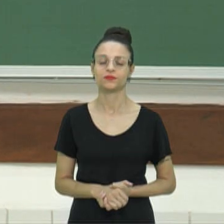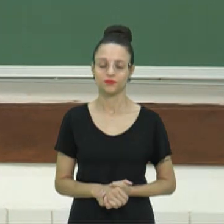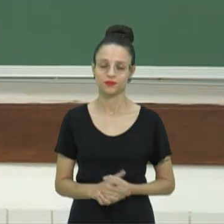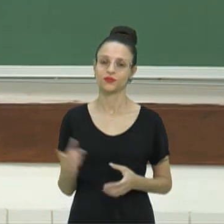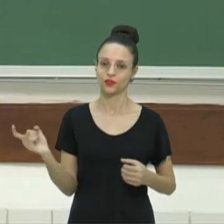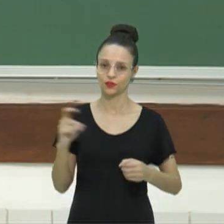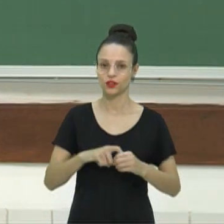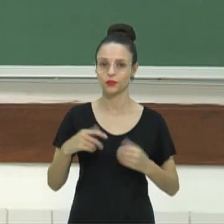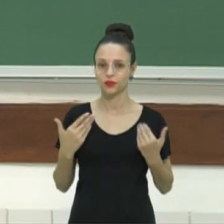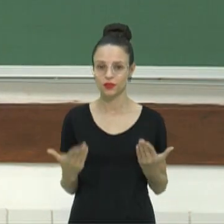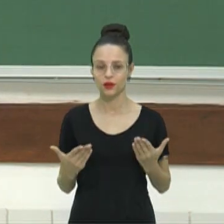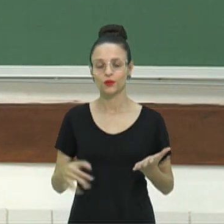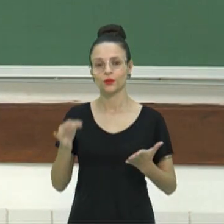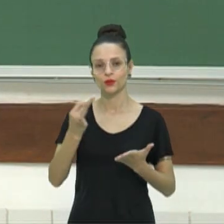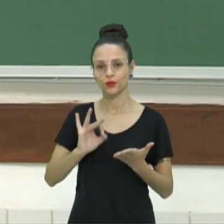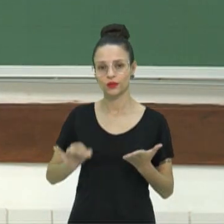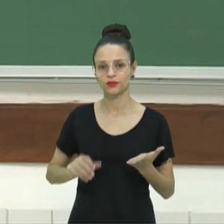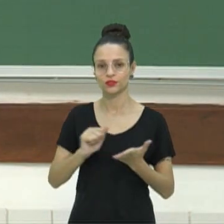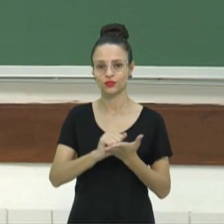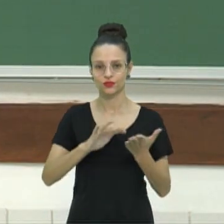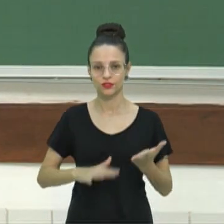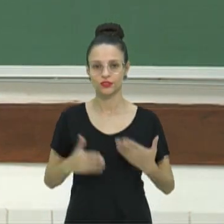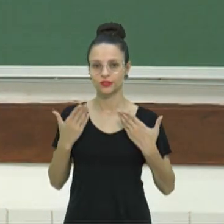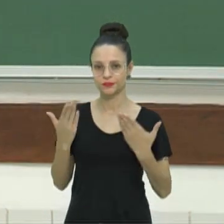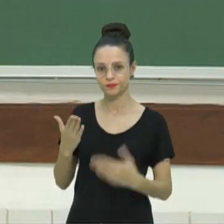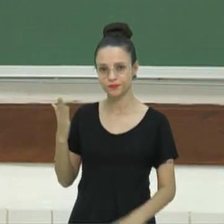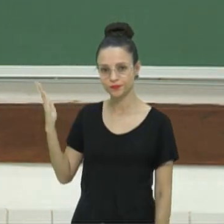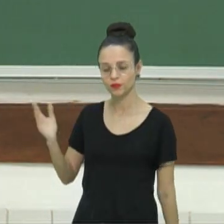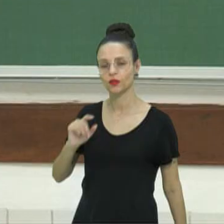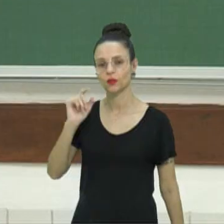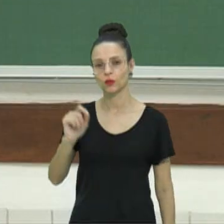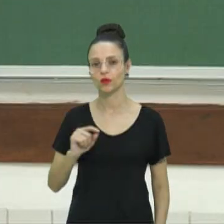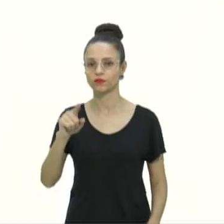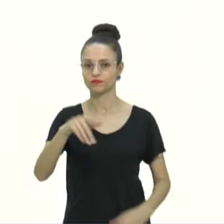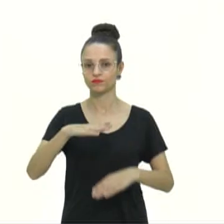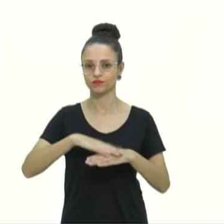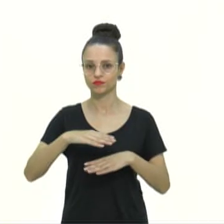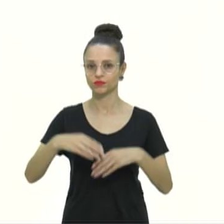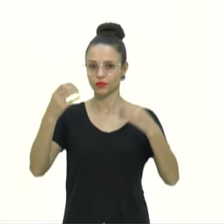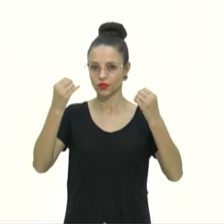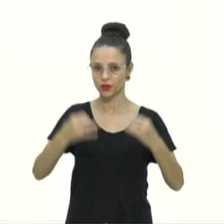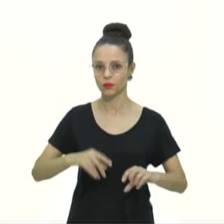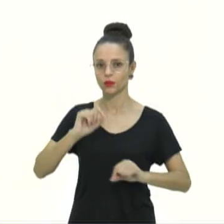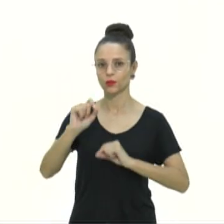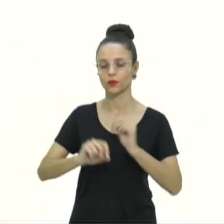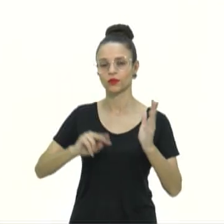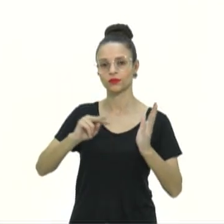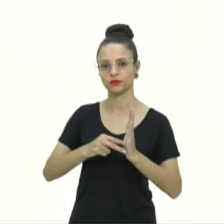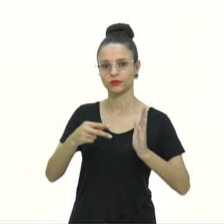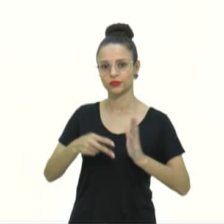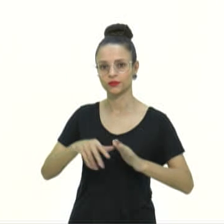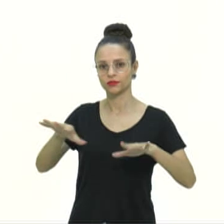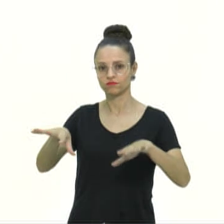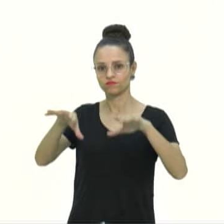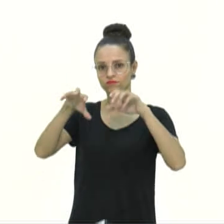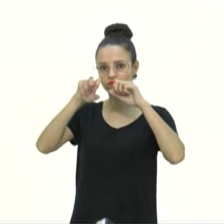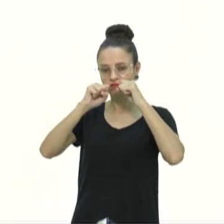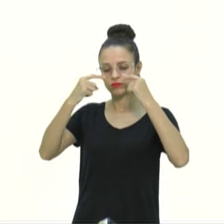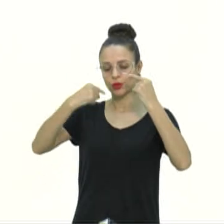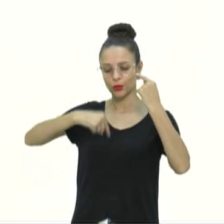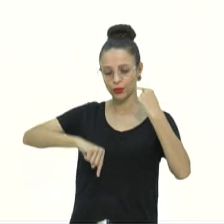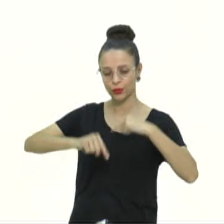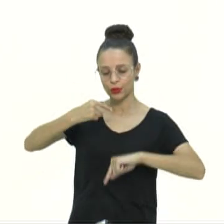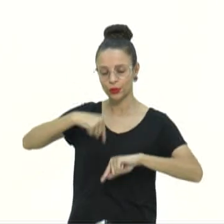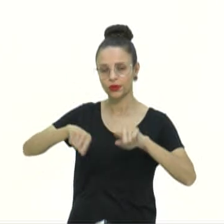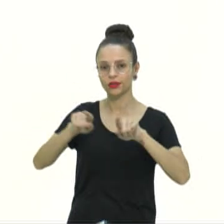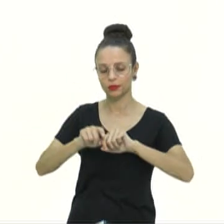Retornamos então, pessoal, com a correção do exercício que tinha ficado aqui para vocês, que era a definição de inspiração e expiração. Então eles definem